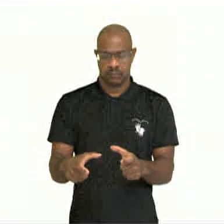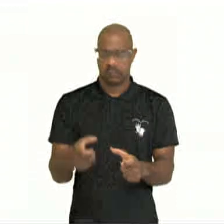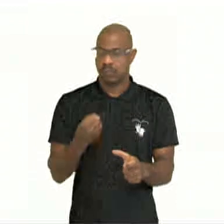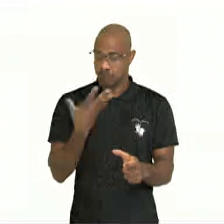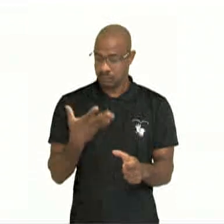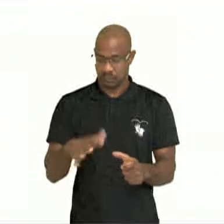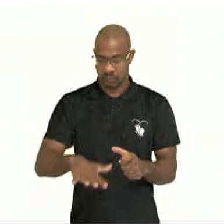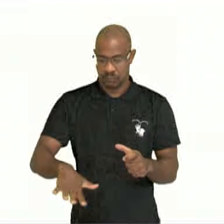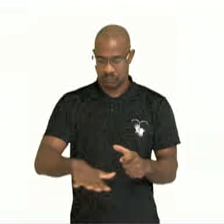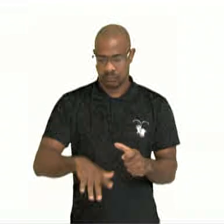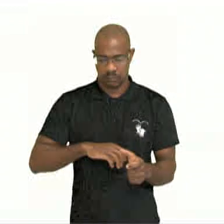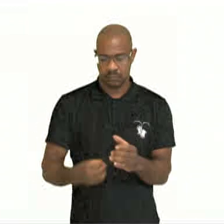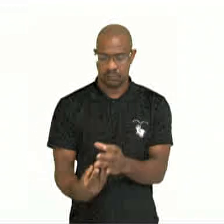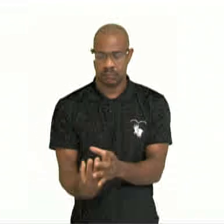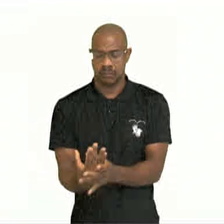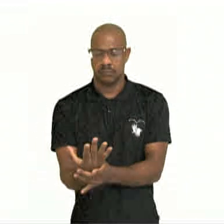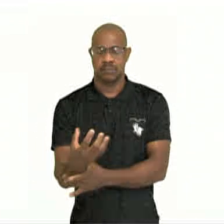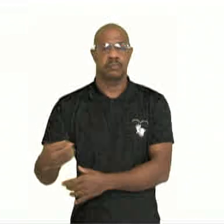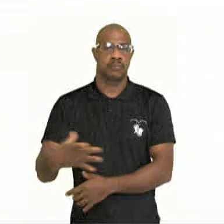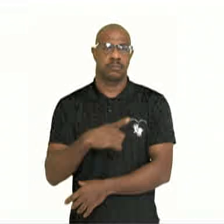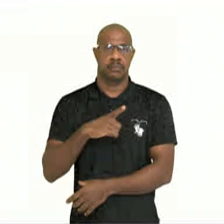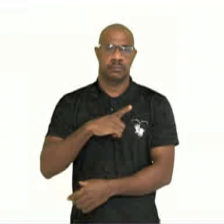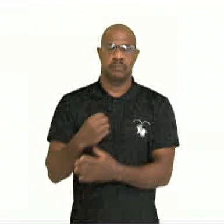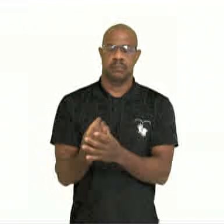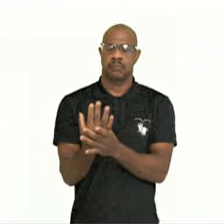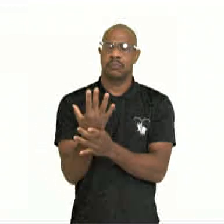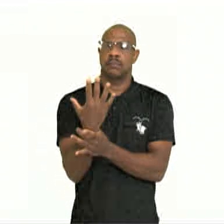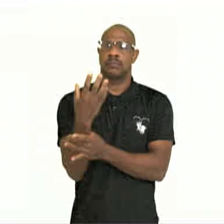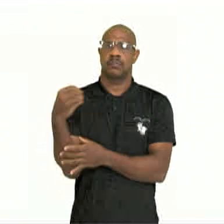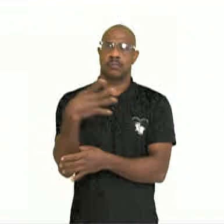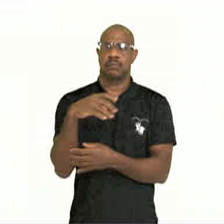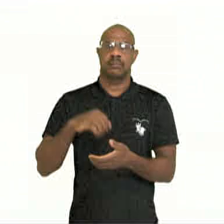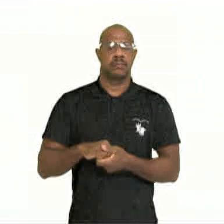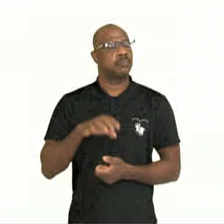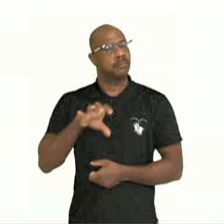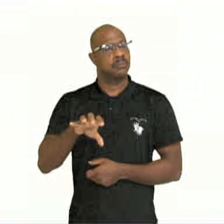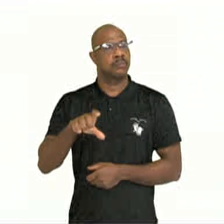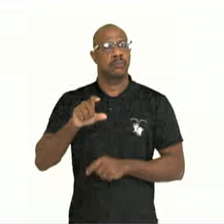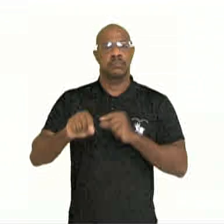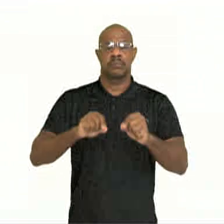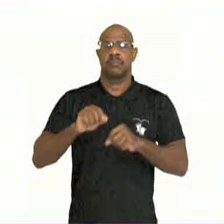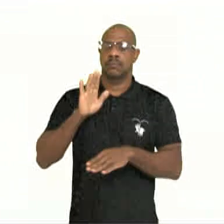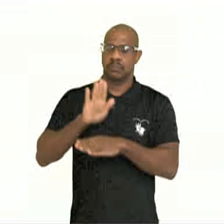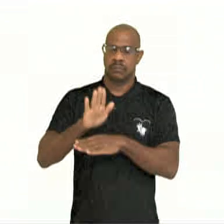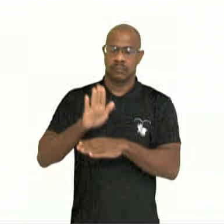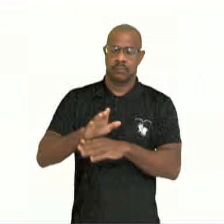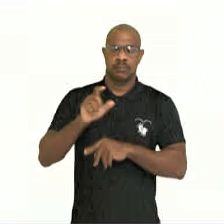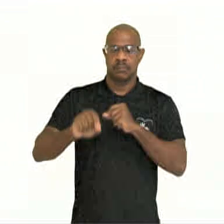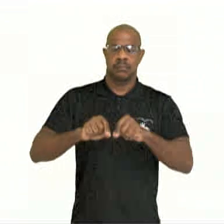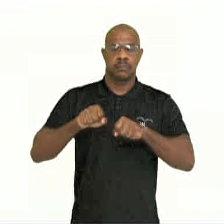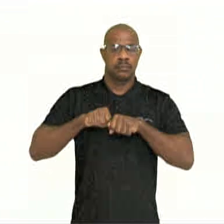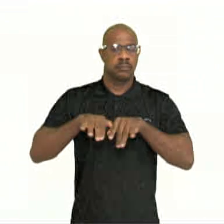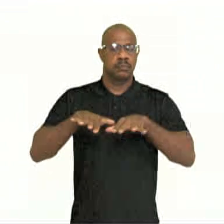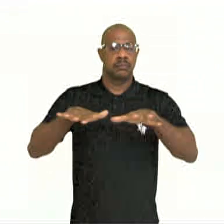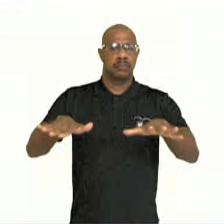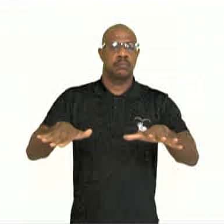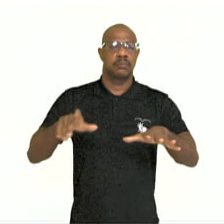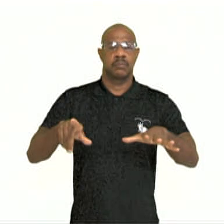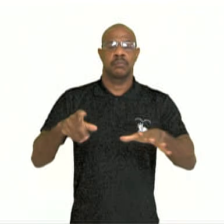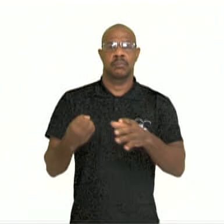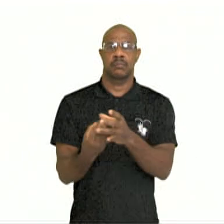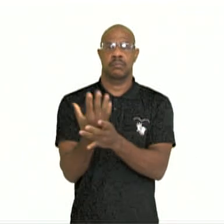favorável, darão origem a uma nova planta. Dessa forma, tal evento contribui para a dispersão da